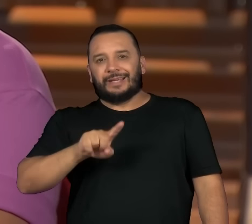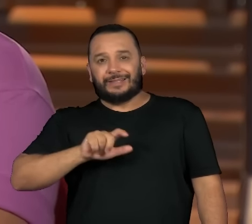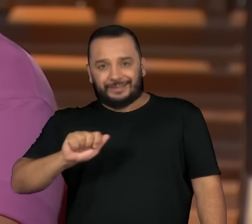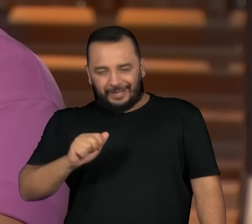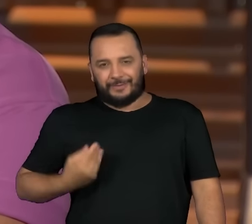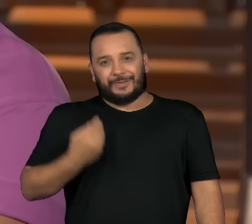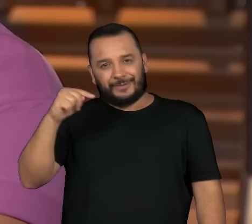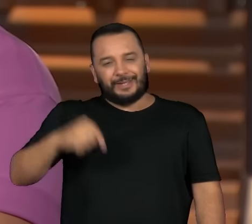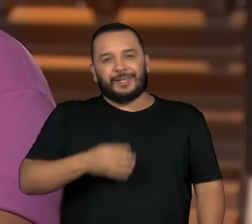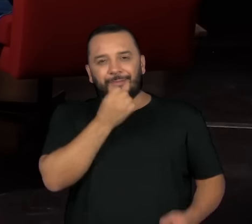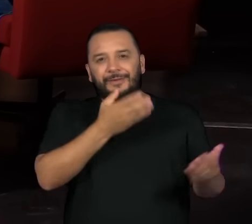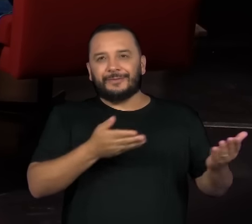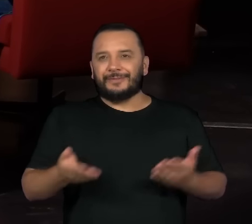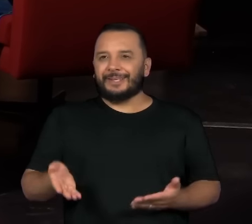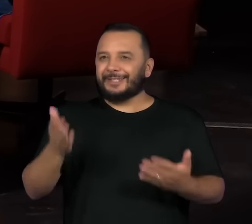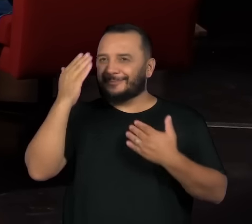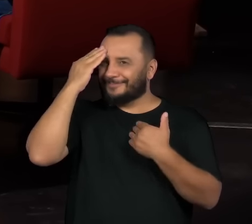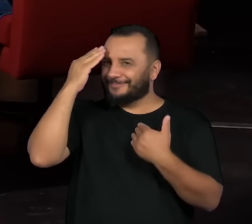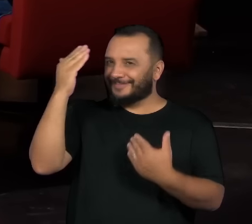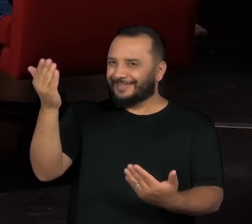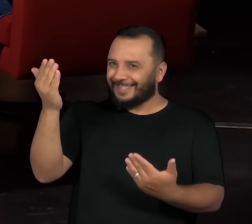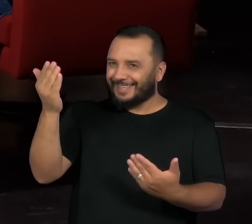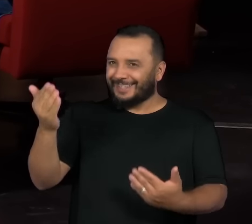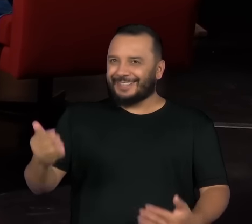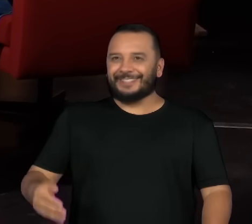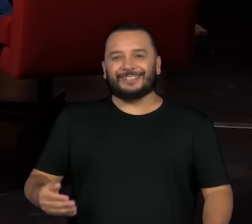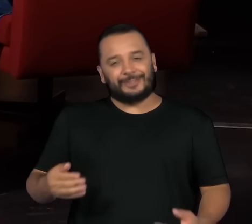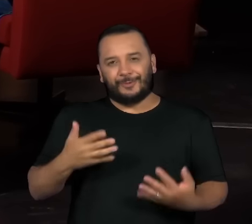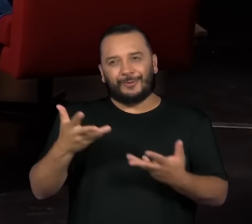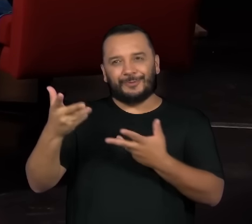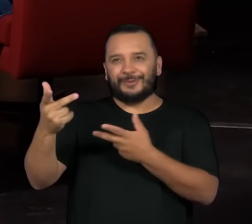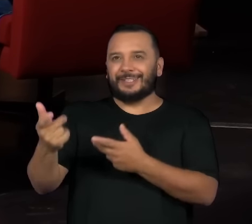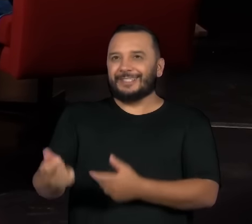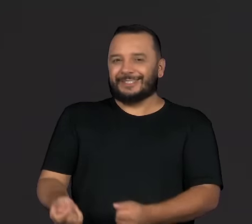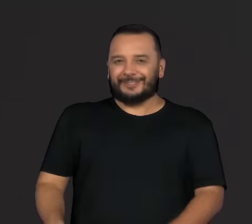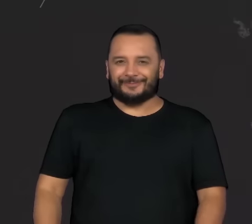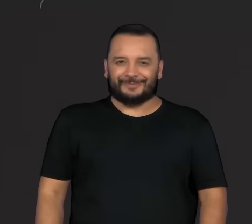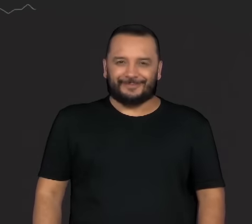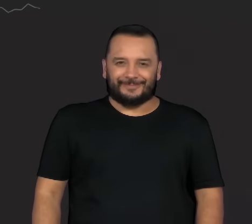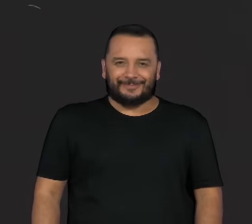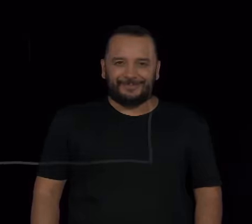aqui. Bem-vinda. Muito obrigada pelo convite, eu estou muito feliz de estar aqui.